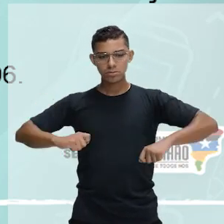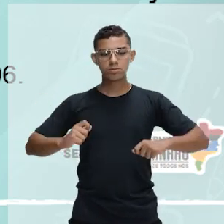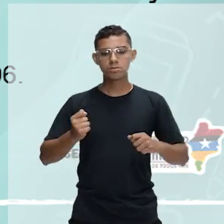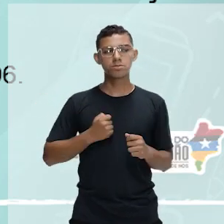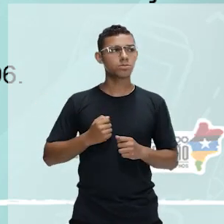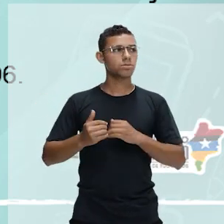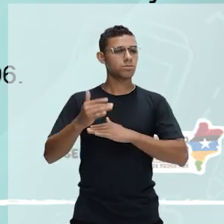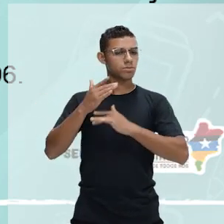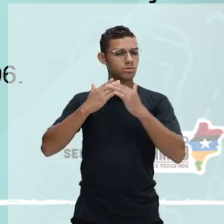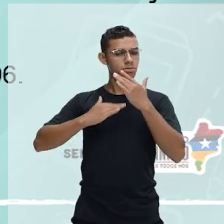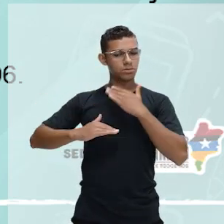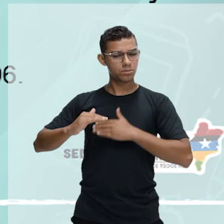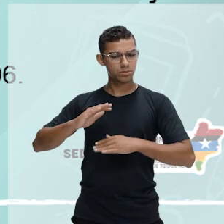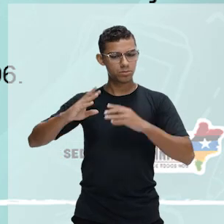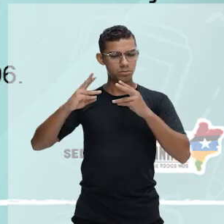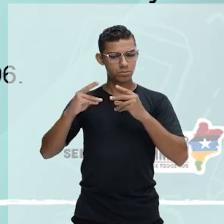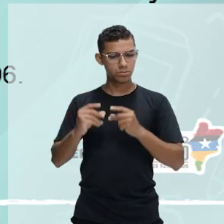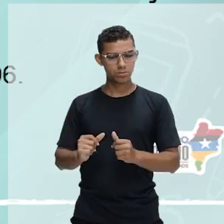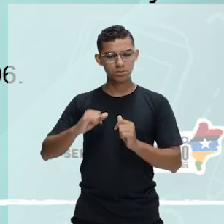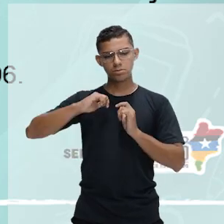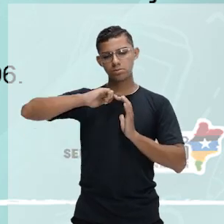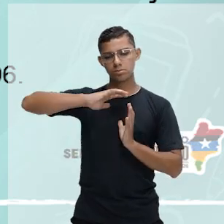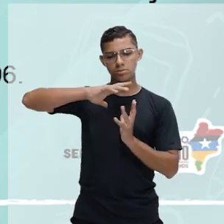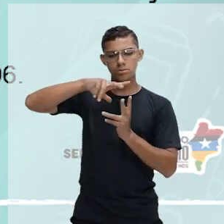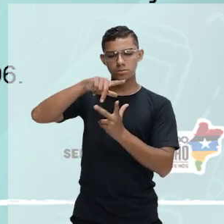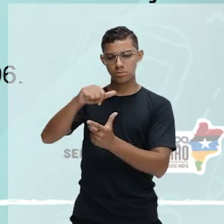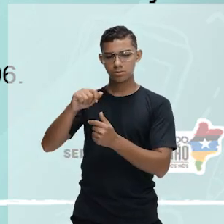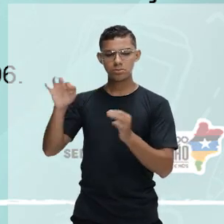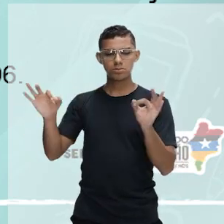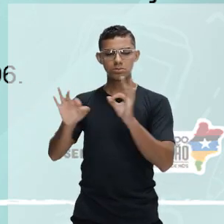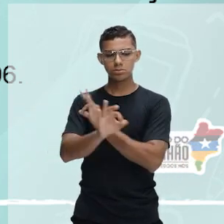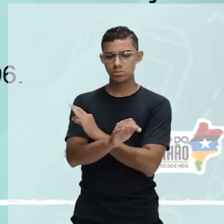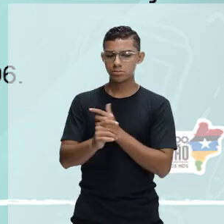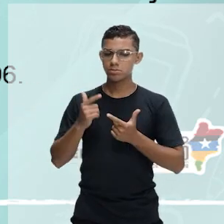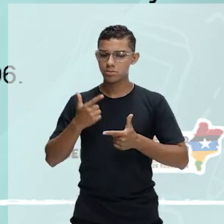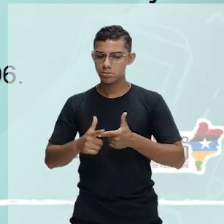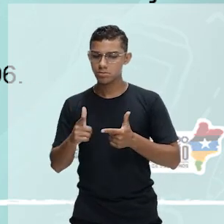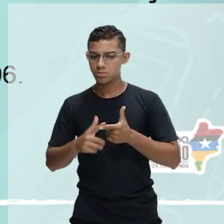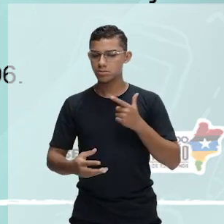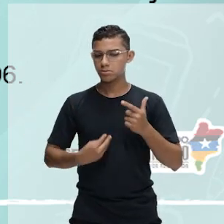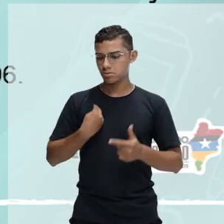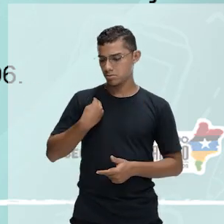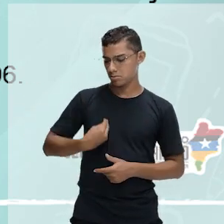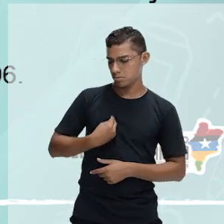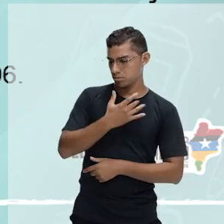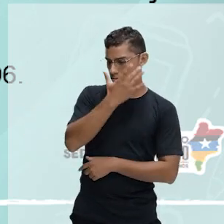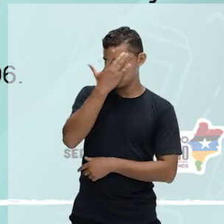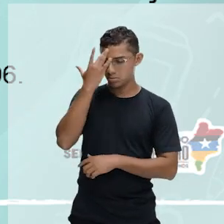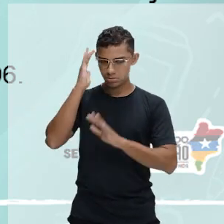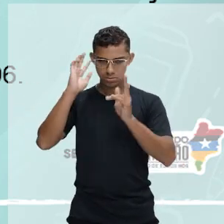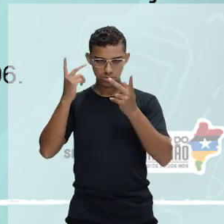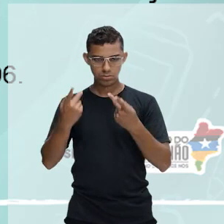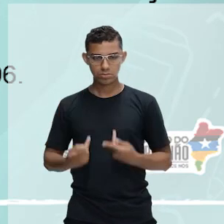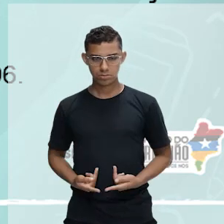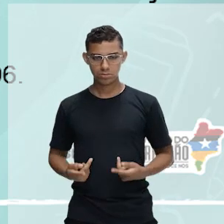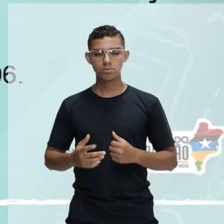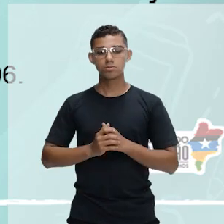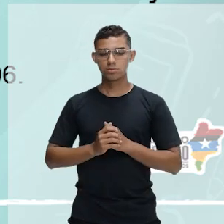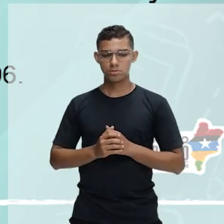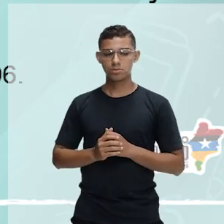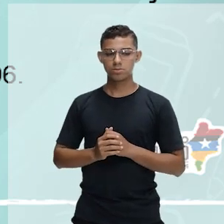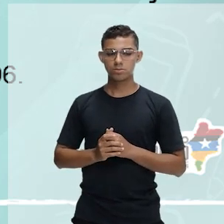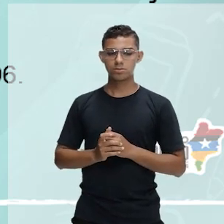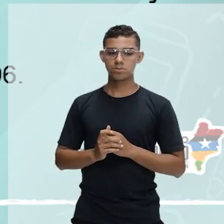que não degradem os recursos do planeta, nem comprometam a sobrevivência das espécies.